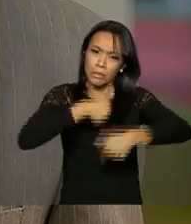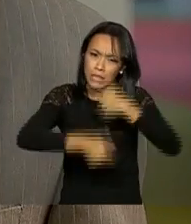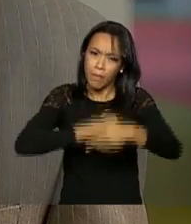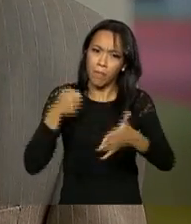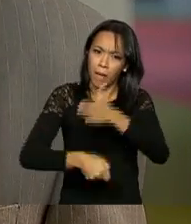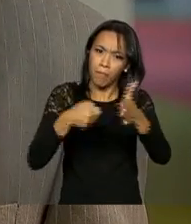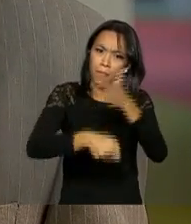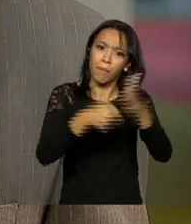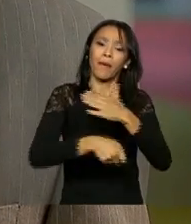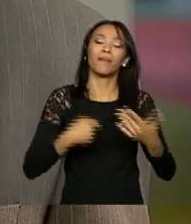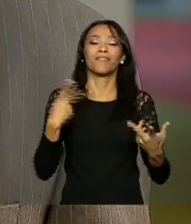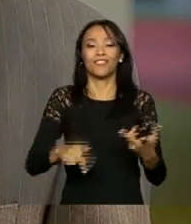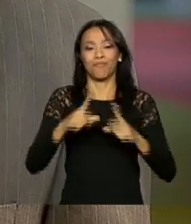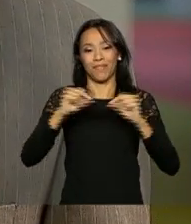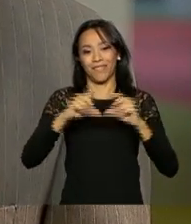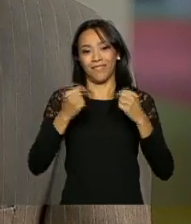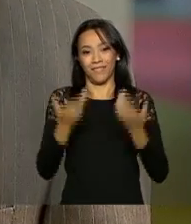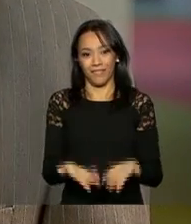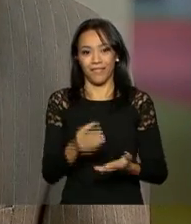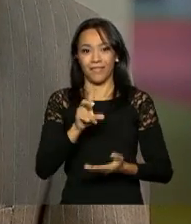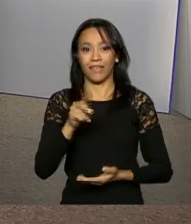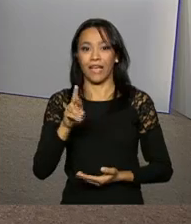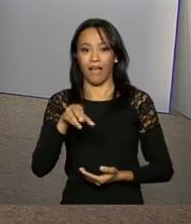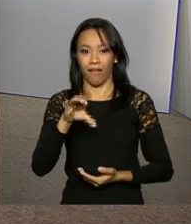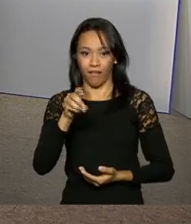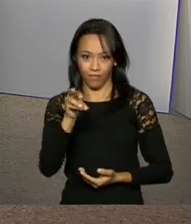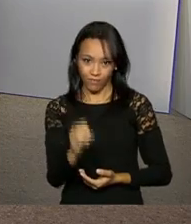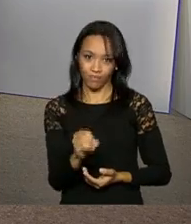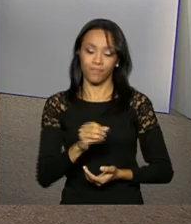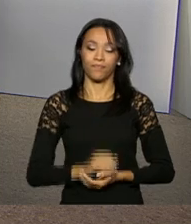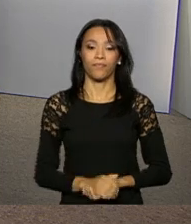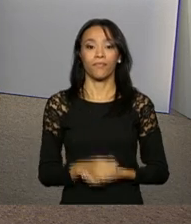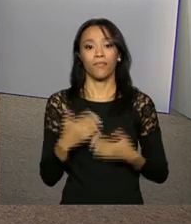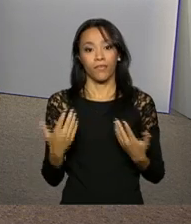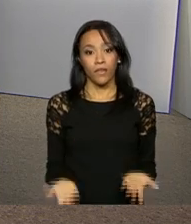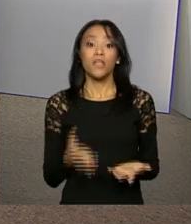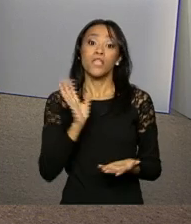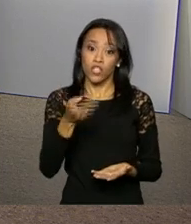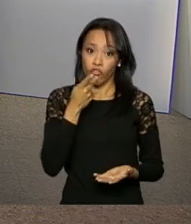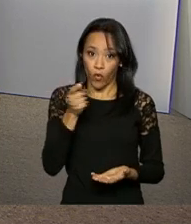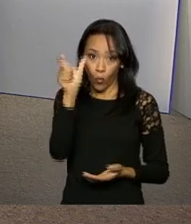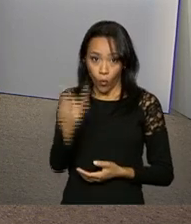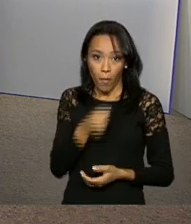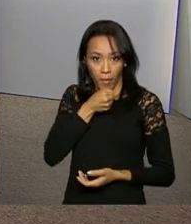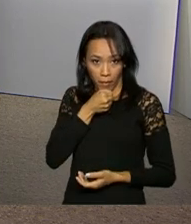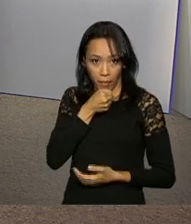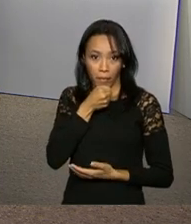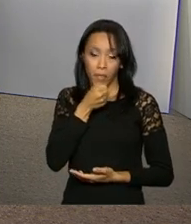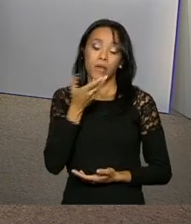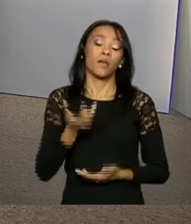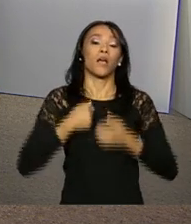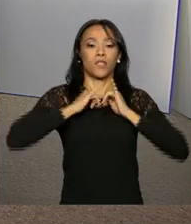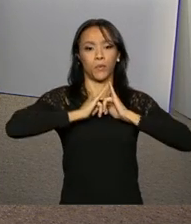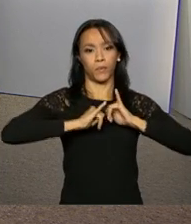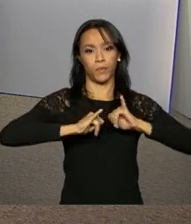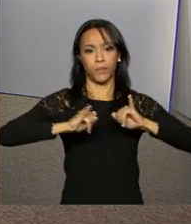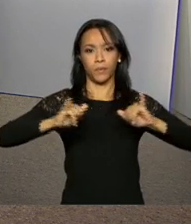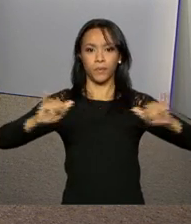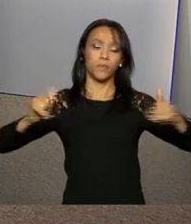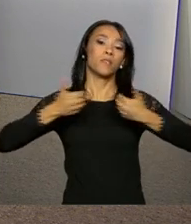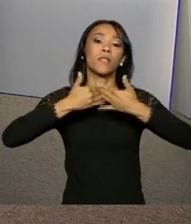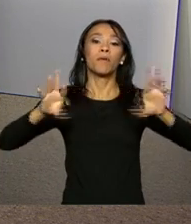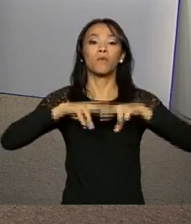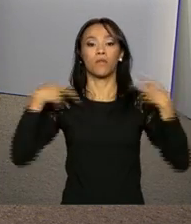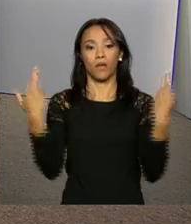ao vírus. De Brasília, Ricardo Carandina. E como destacou o Ricardo Carandina durante o discurso na abertura do ano legislativo